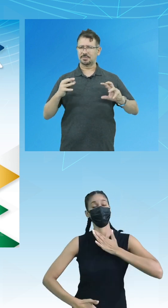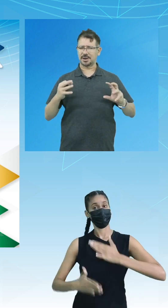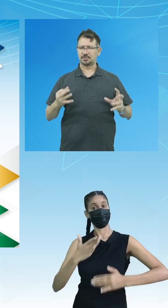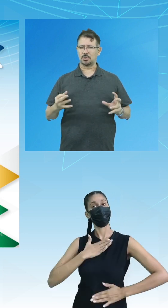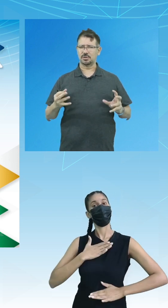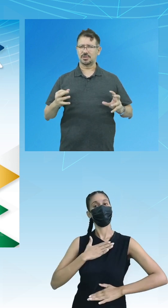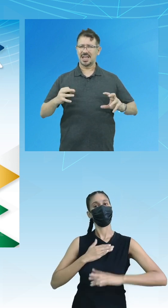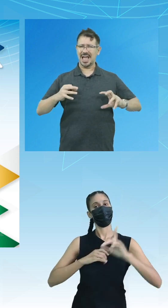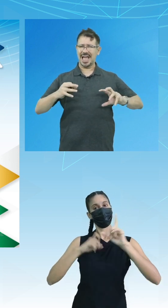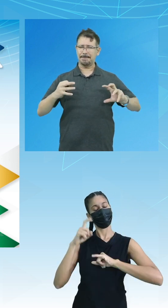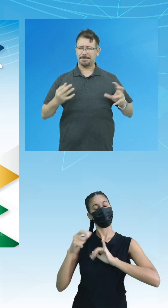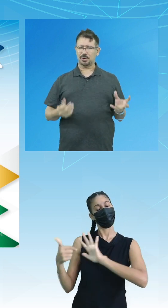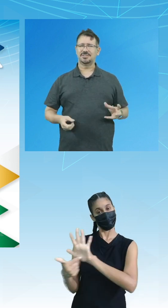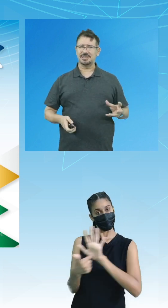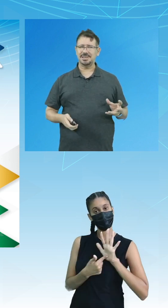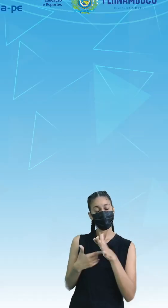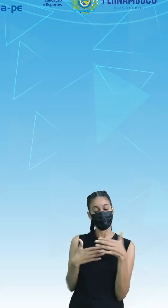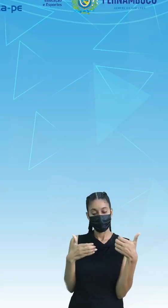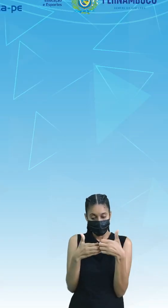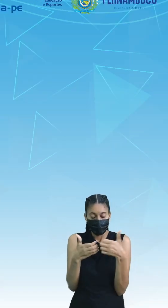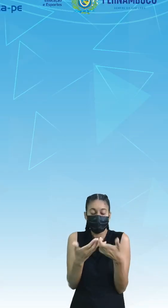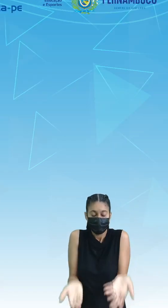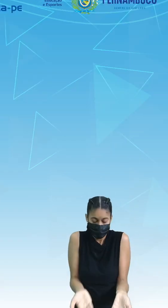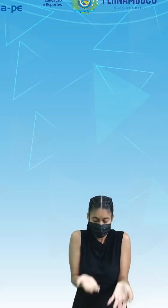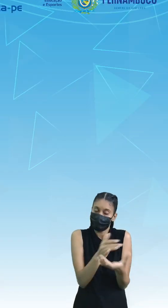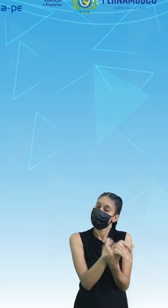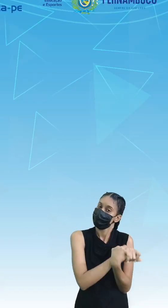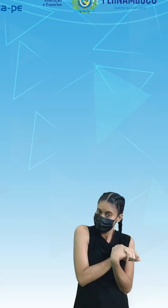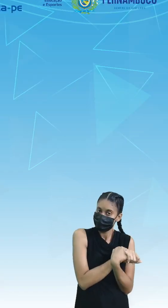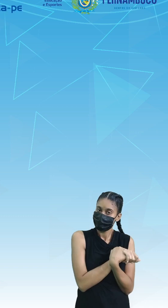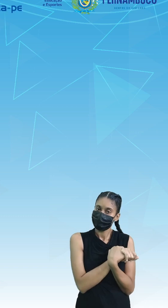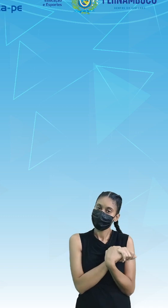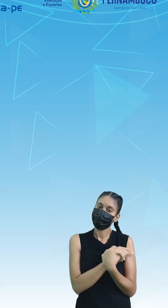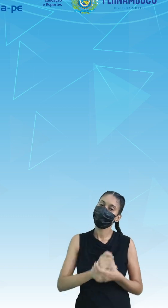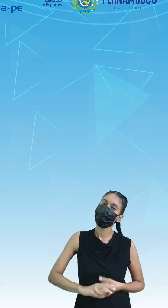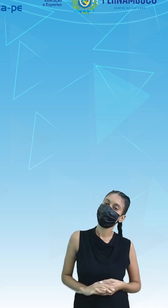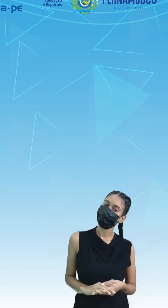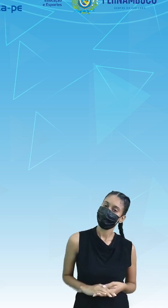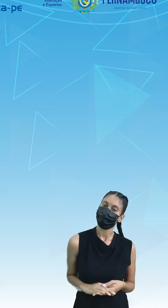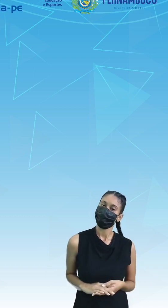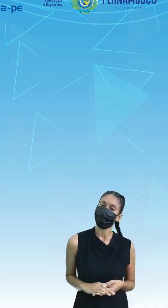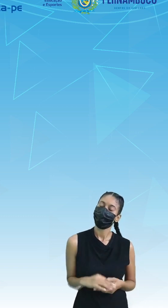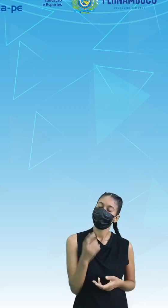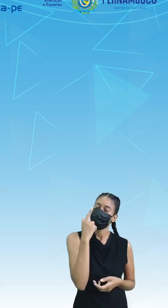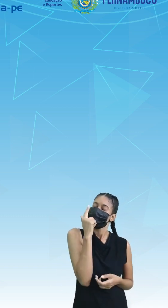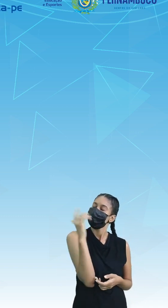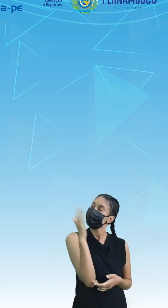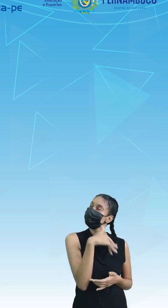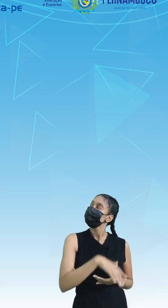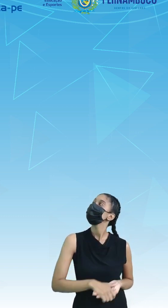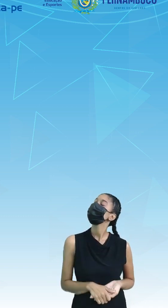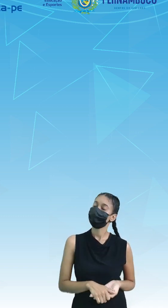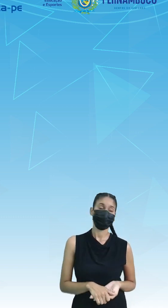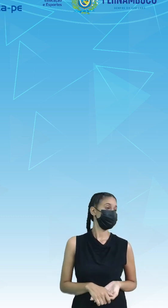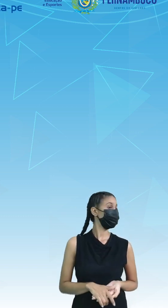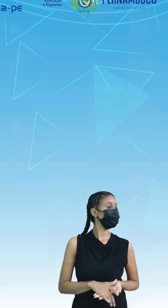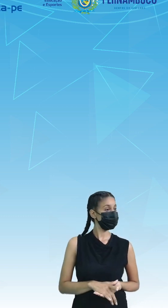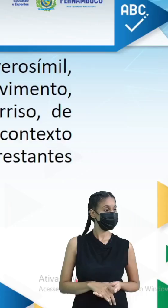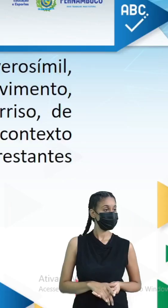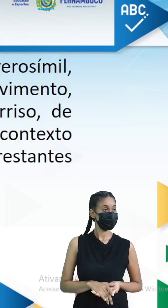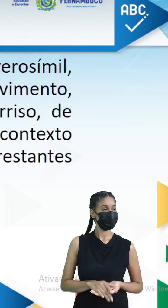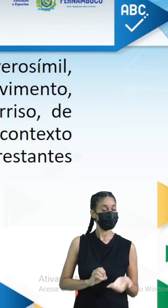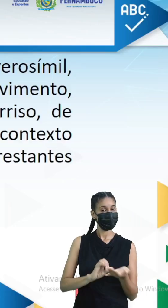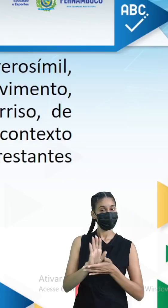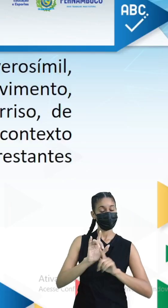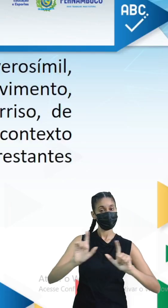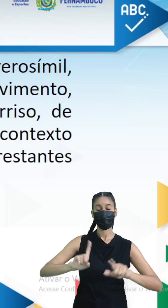como as expressões, a proximidade, ela fala, certo? vamos ver, na tela ainda trago isso. É